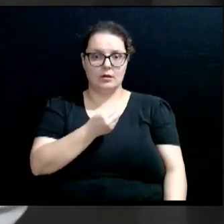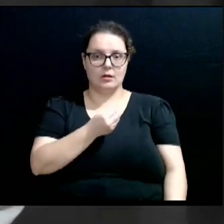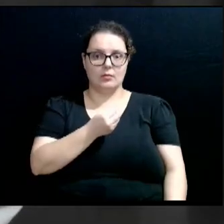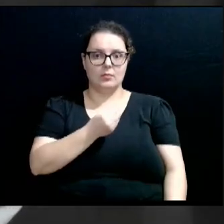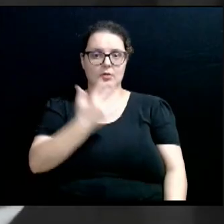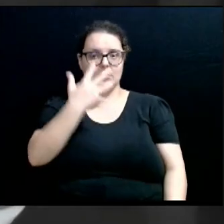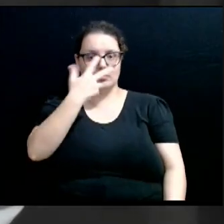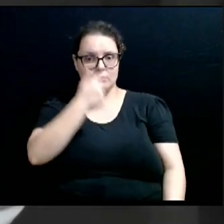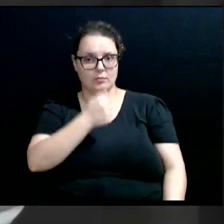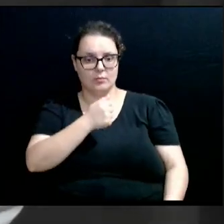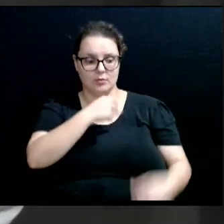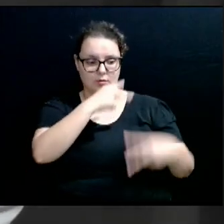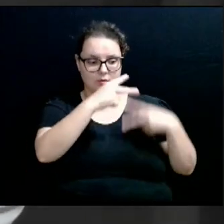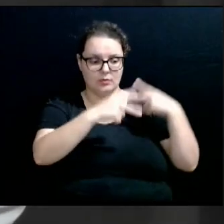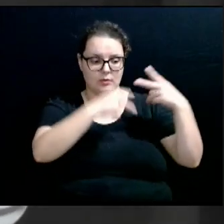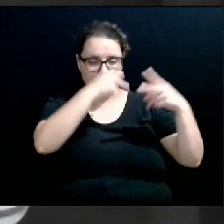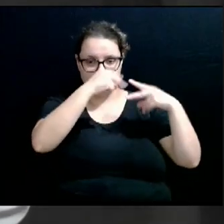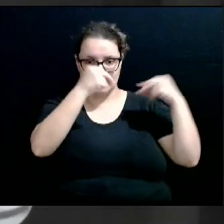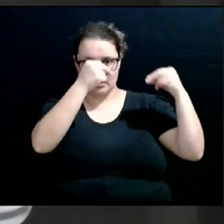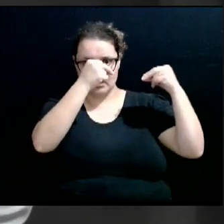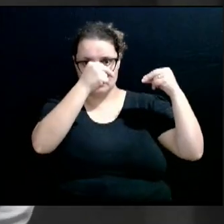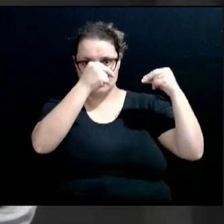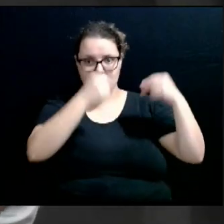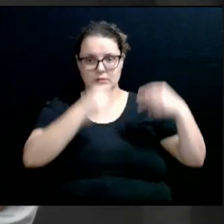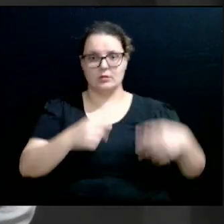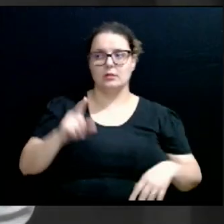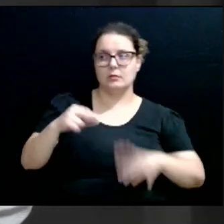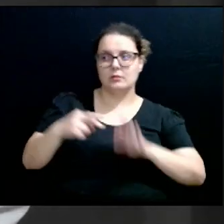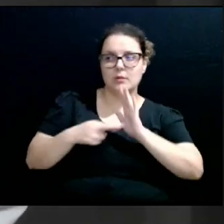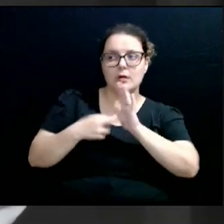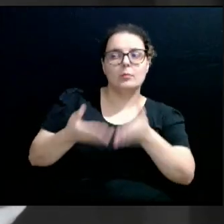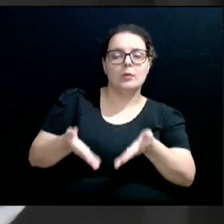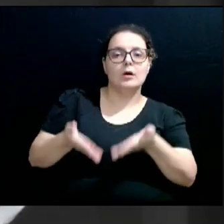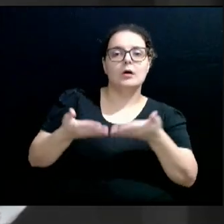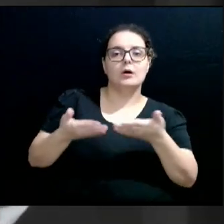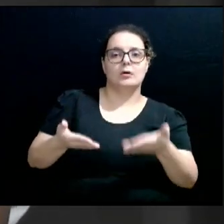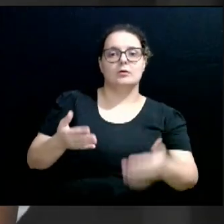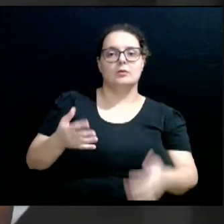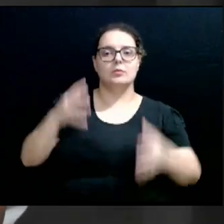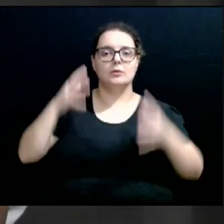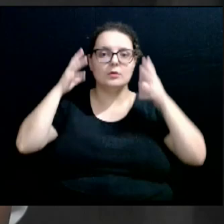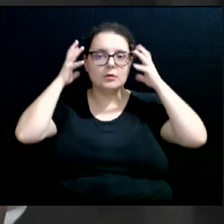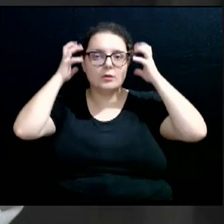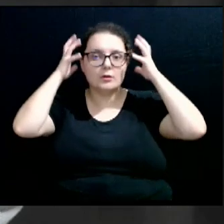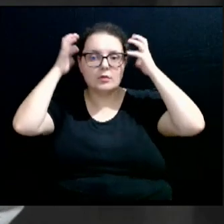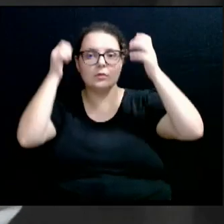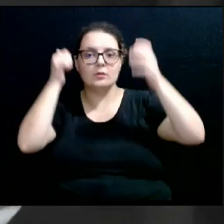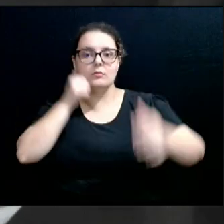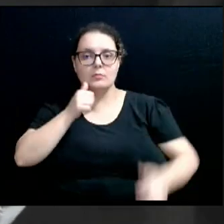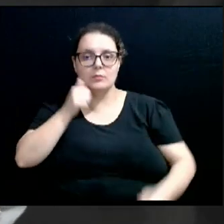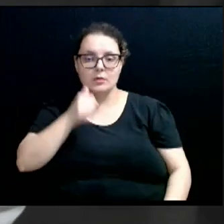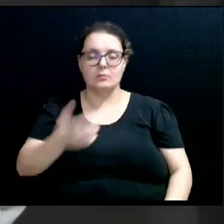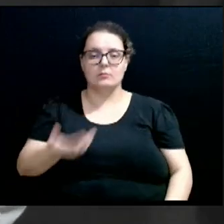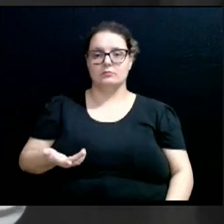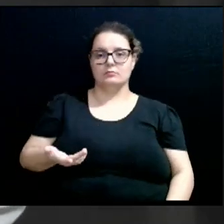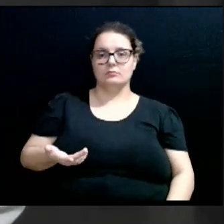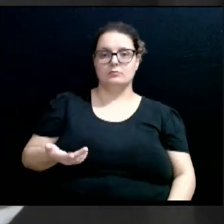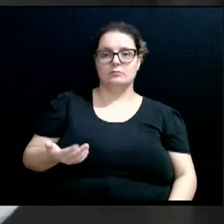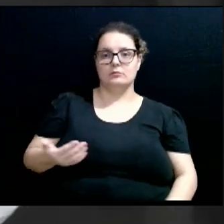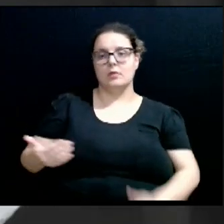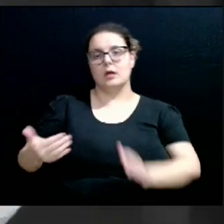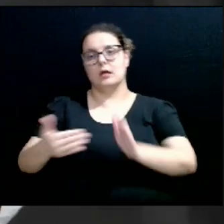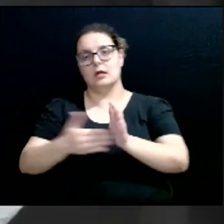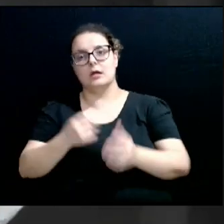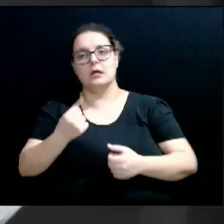referência mais suave sobre o cabelo da menina, mesmo que tenha algumas